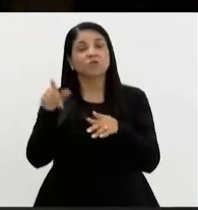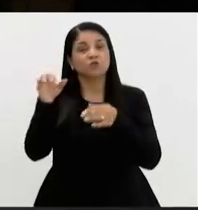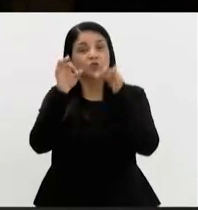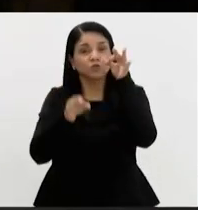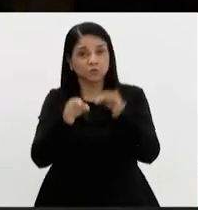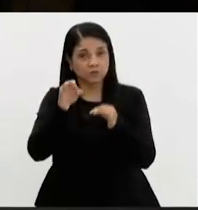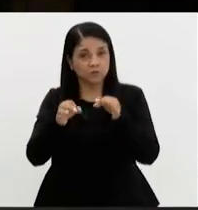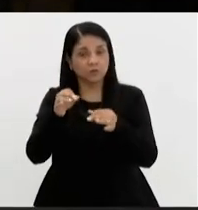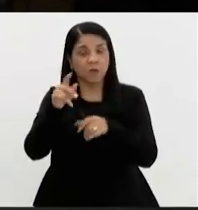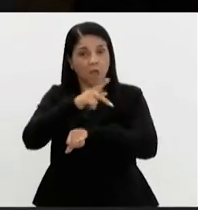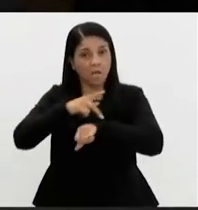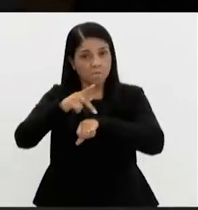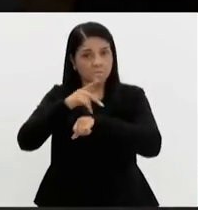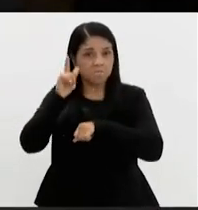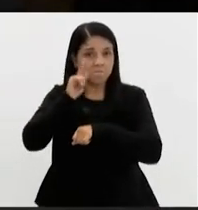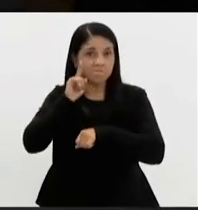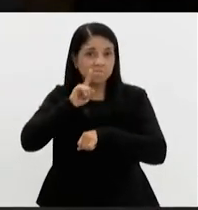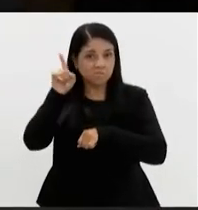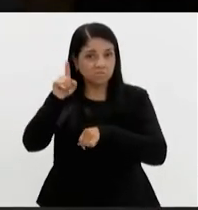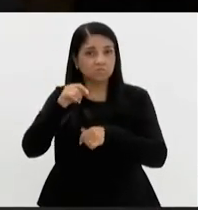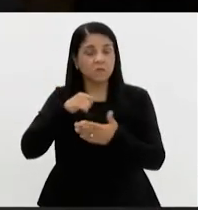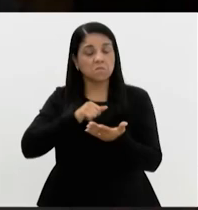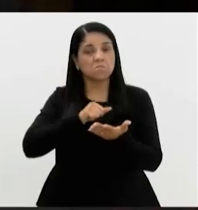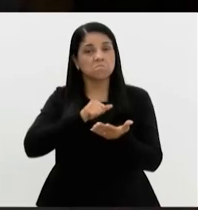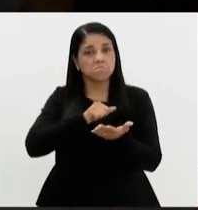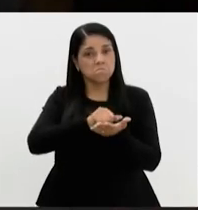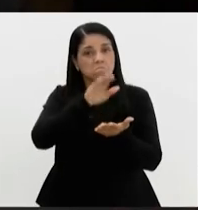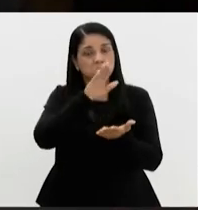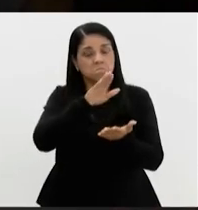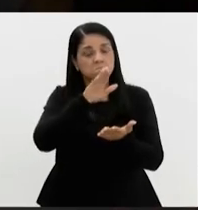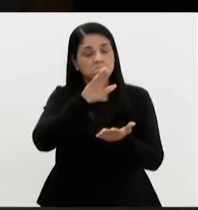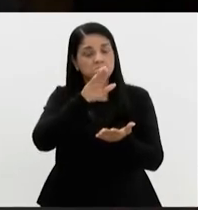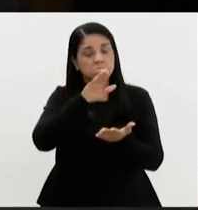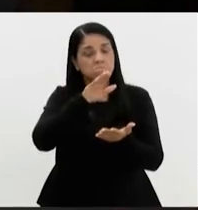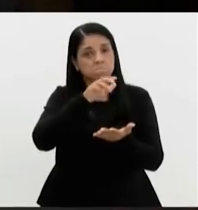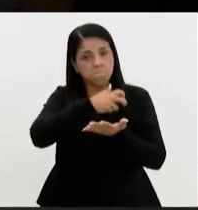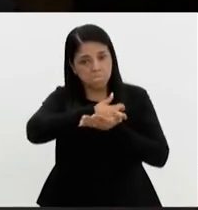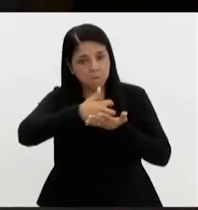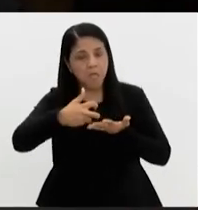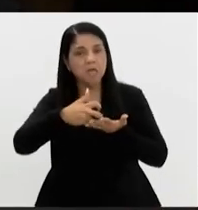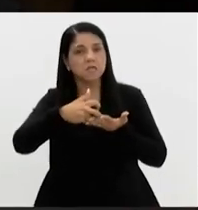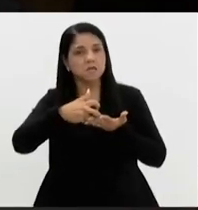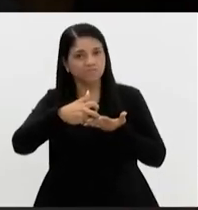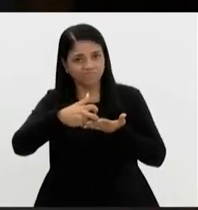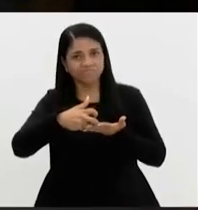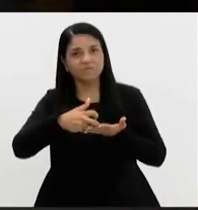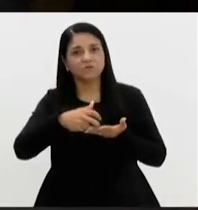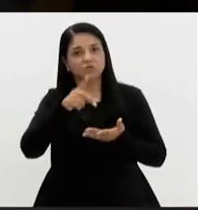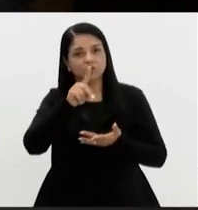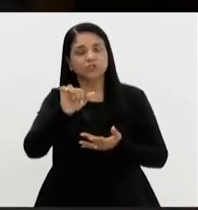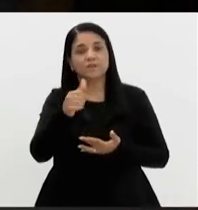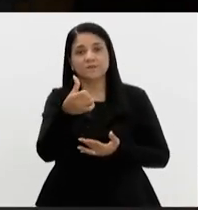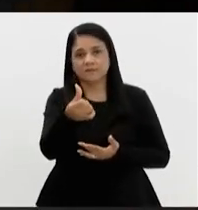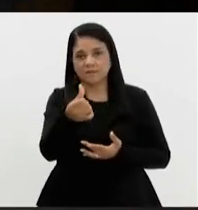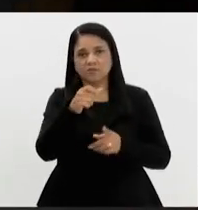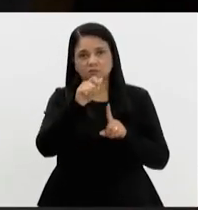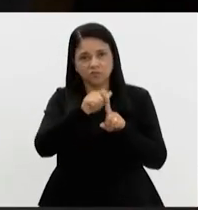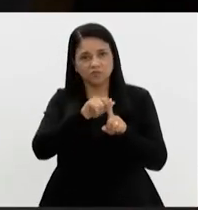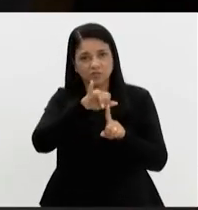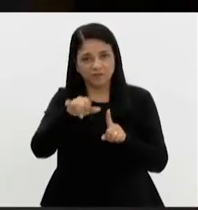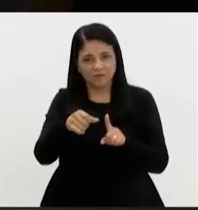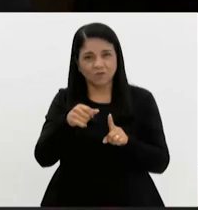altíssimas para o 6 de janeiro penas elevadas mas num sistema um pouco mais lento Que o